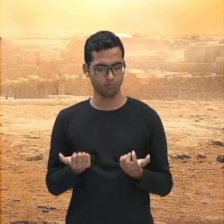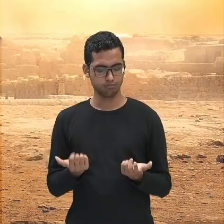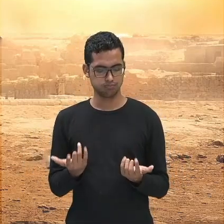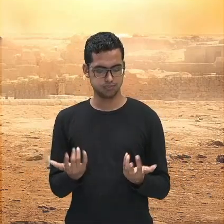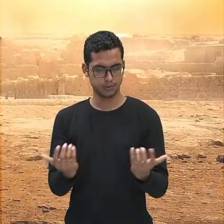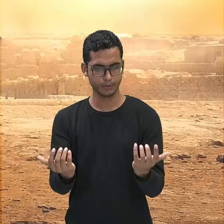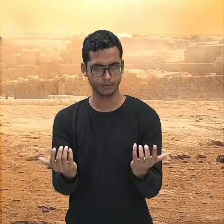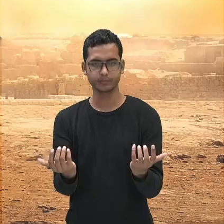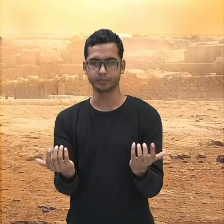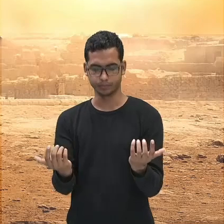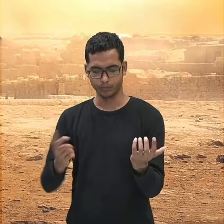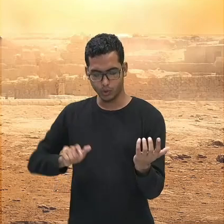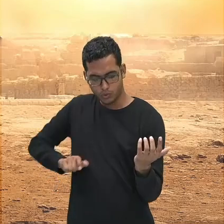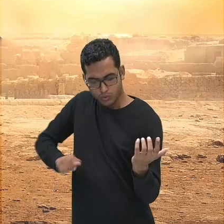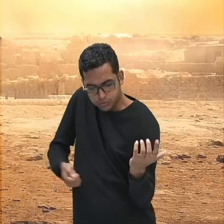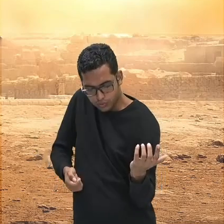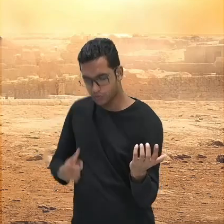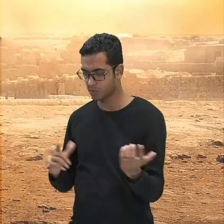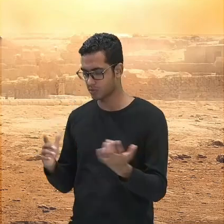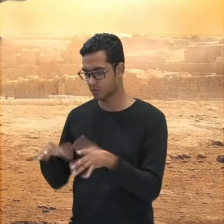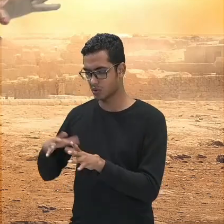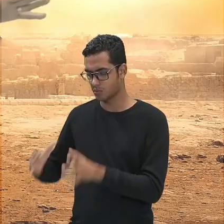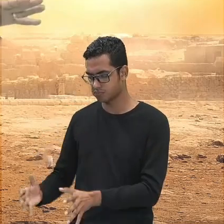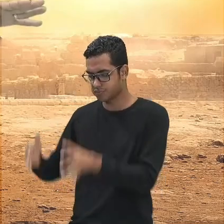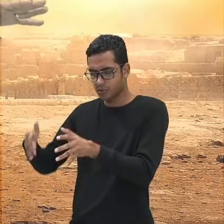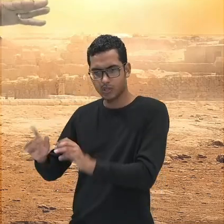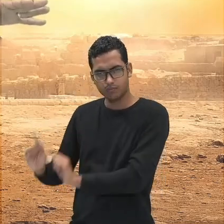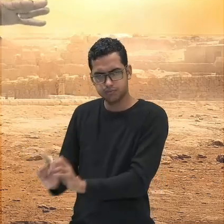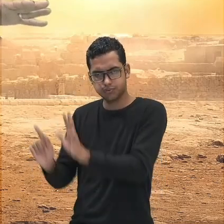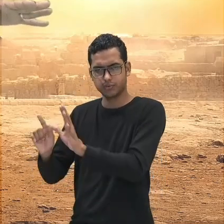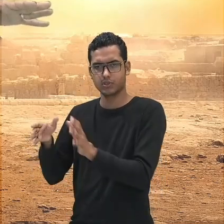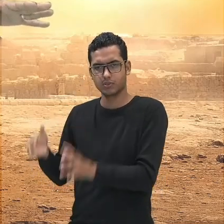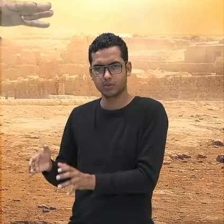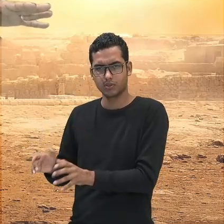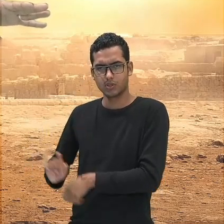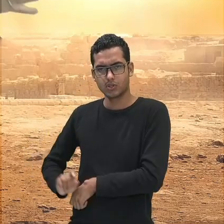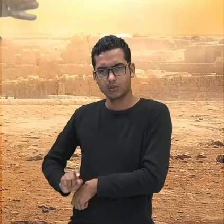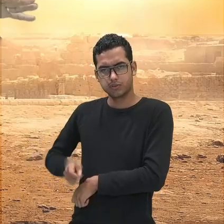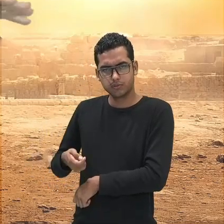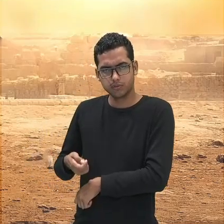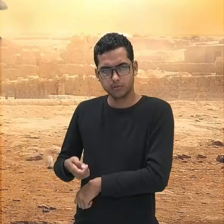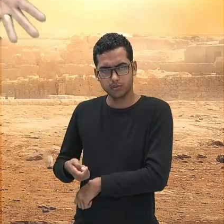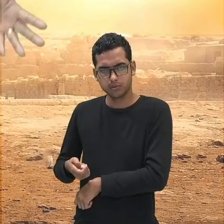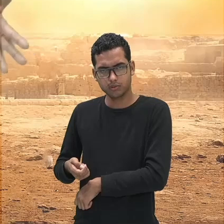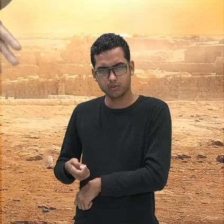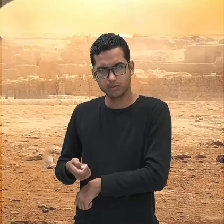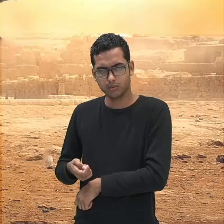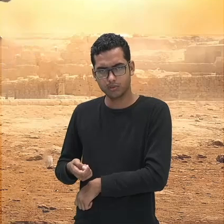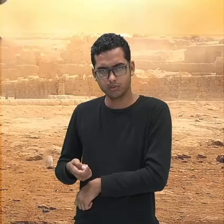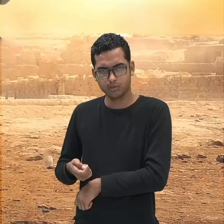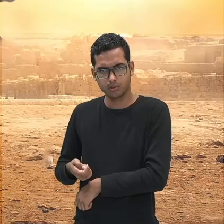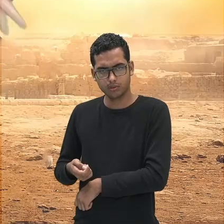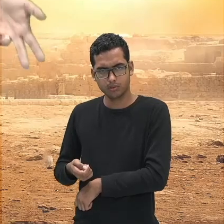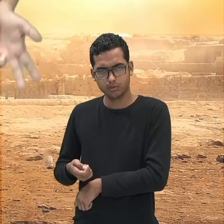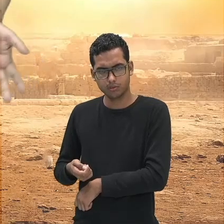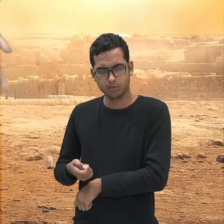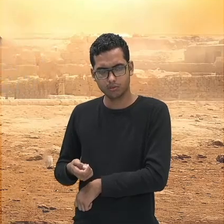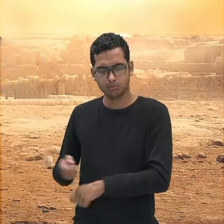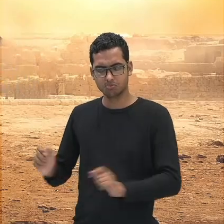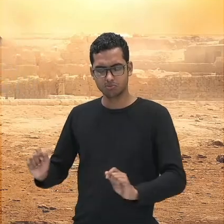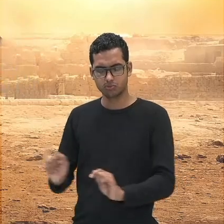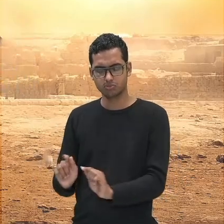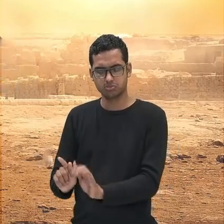fogareiro, né, essa reação não acontece. Pode ver, explode quando você...